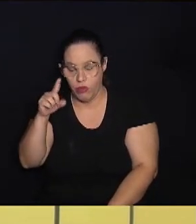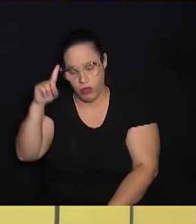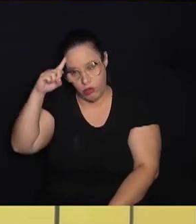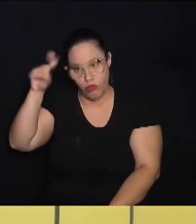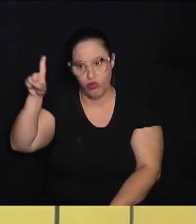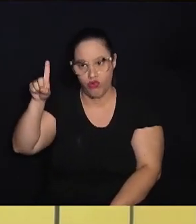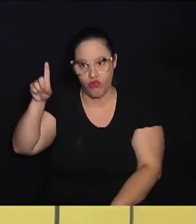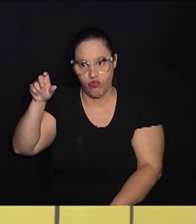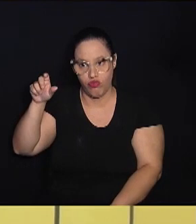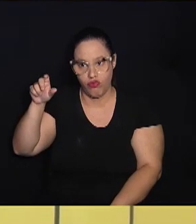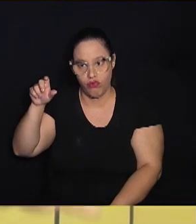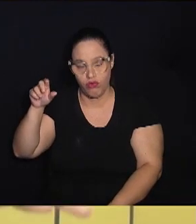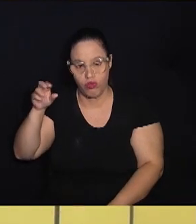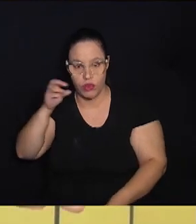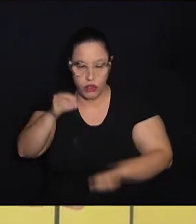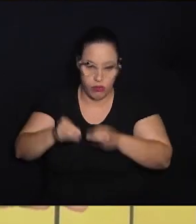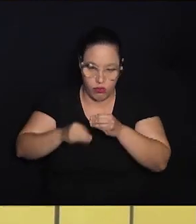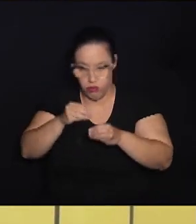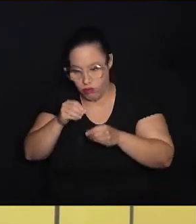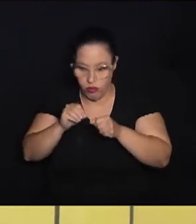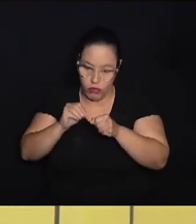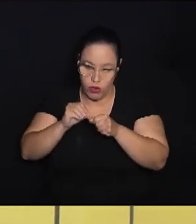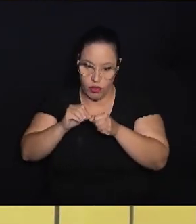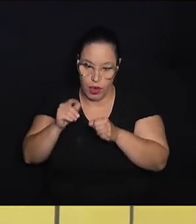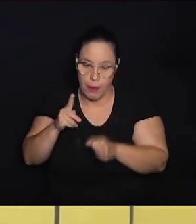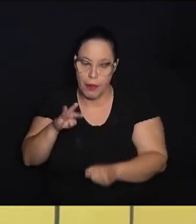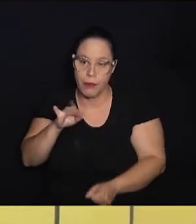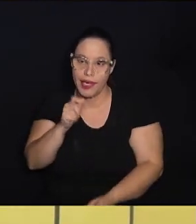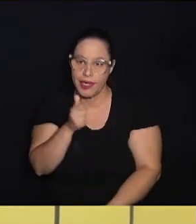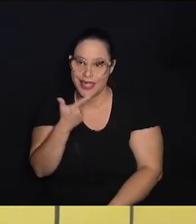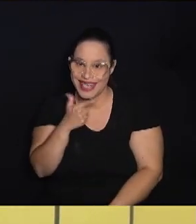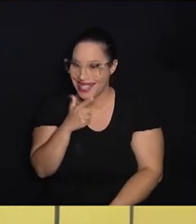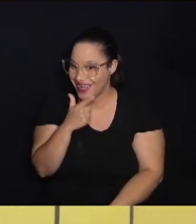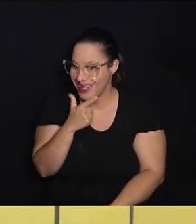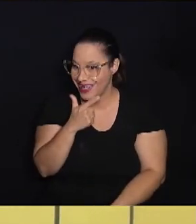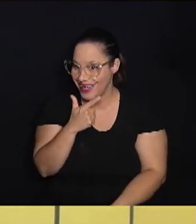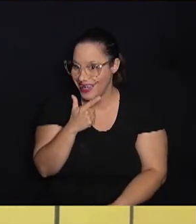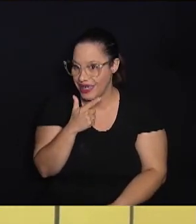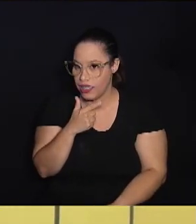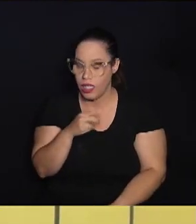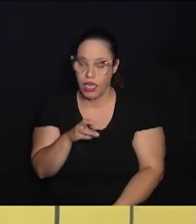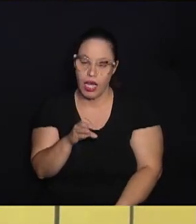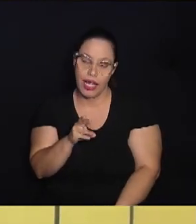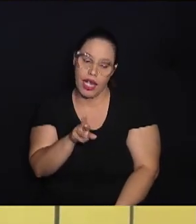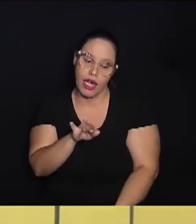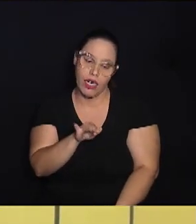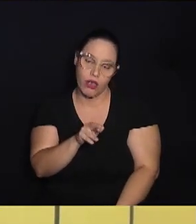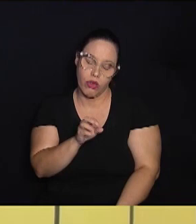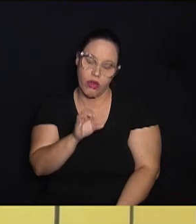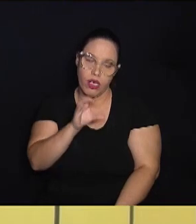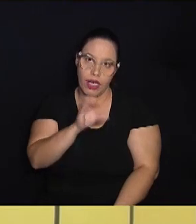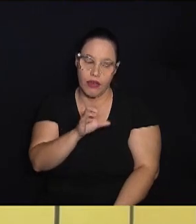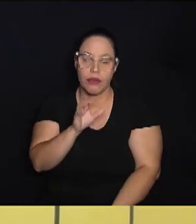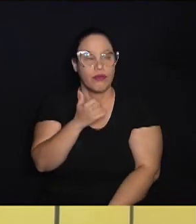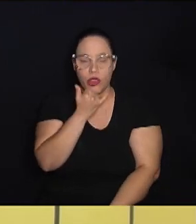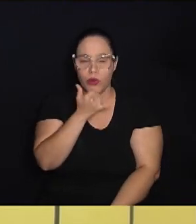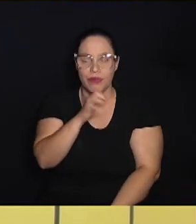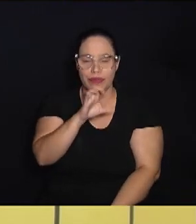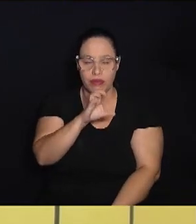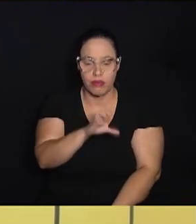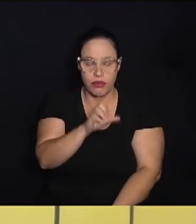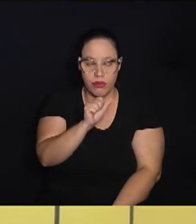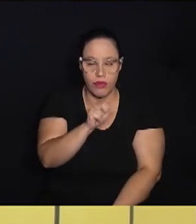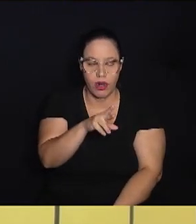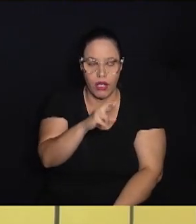fato numa piada se você não conhece o fato você não entende aí você tem o Cartoon Cartoon o desenho geralmente é mais cômico